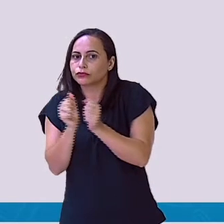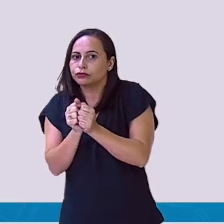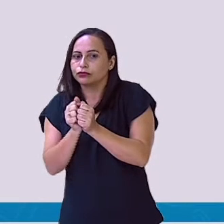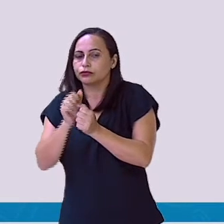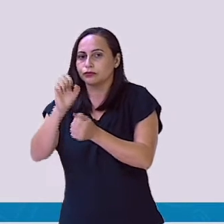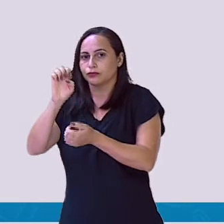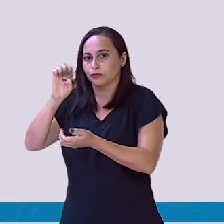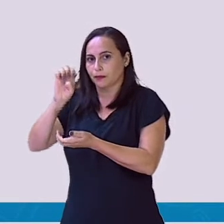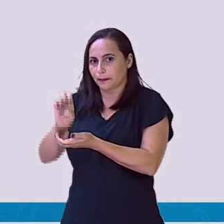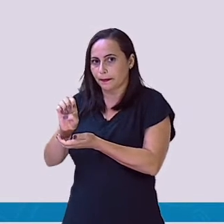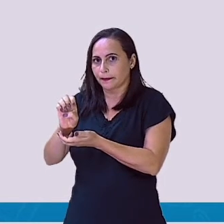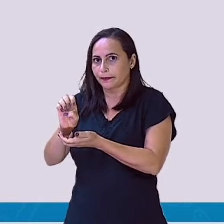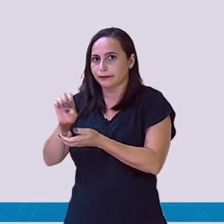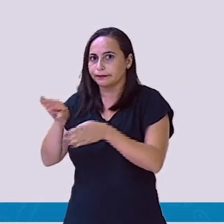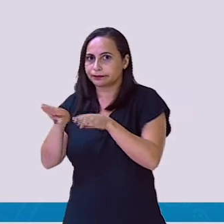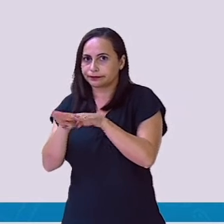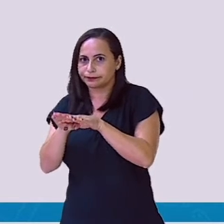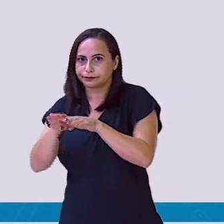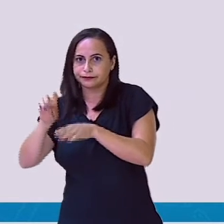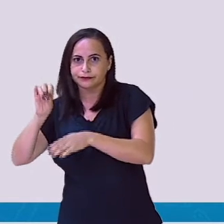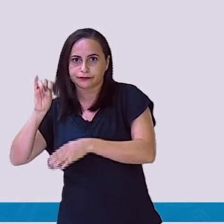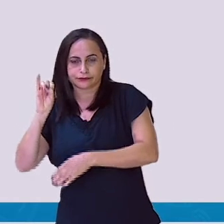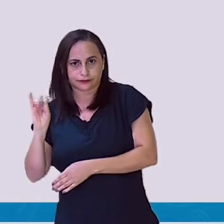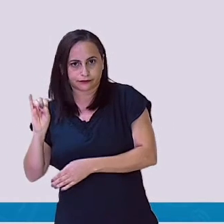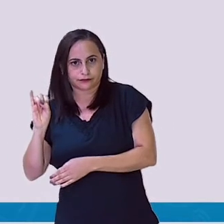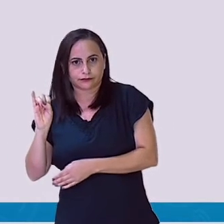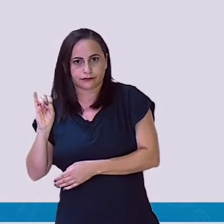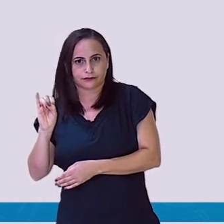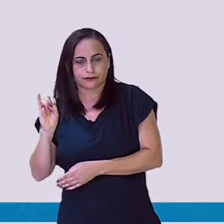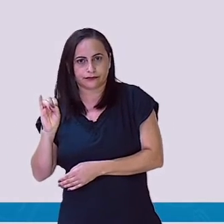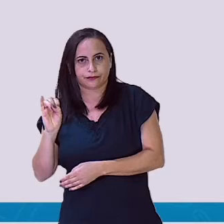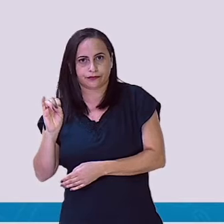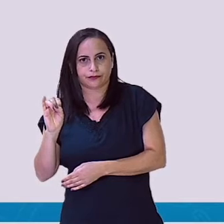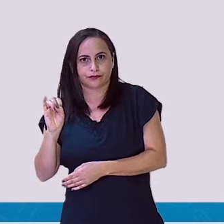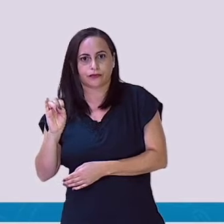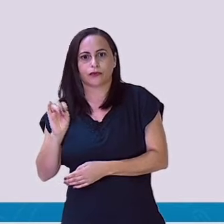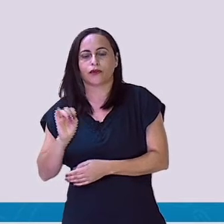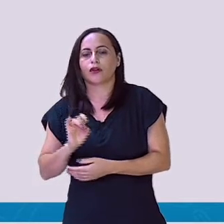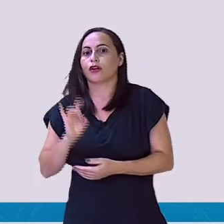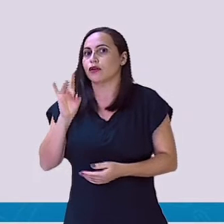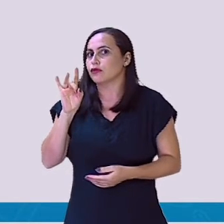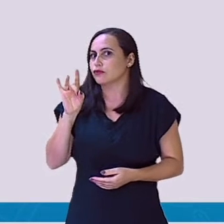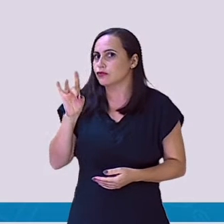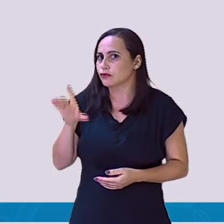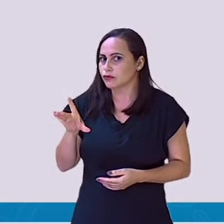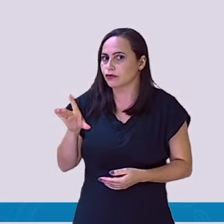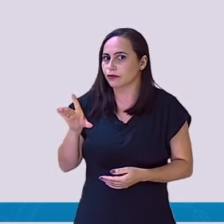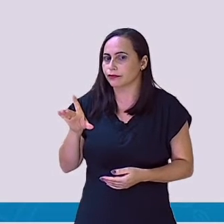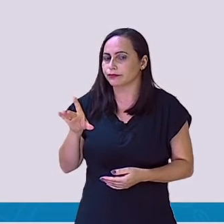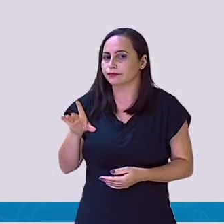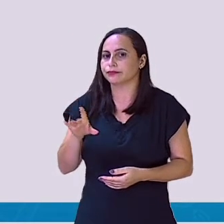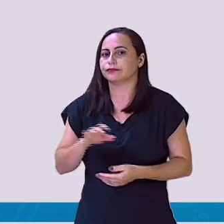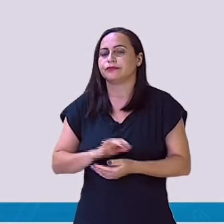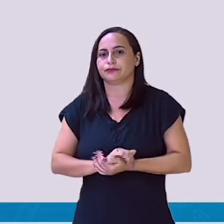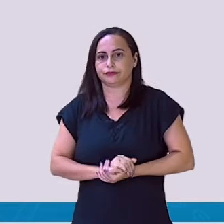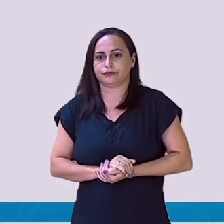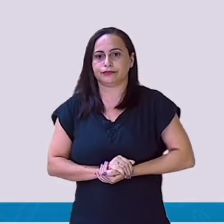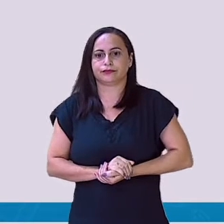vogal E ou com a vogal I, tanto o QU, são